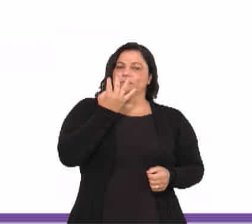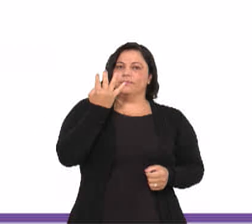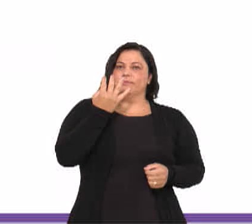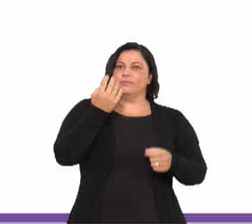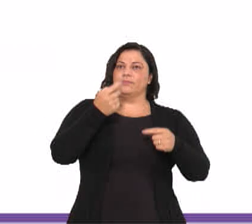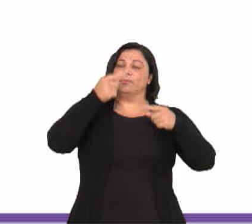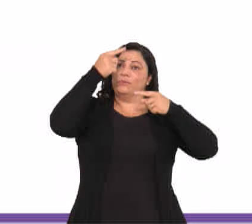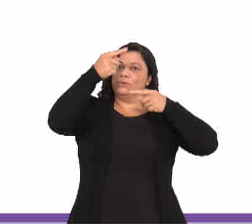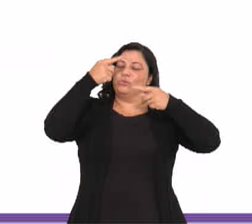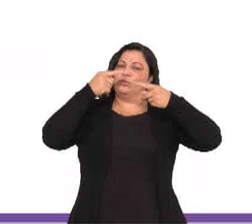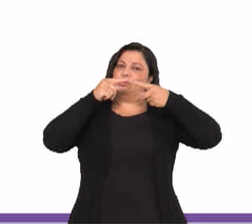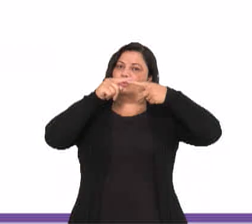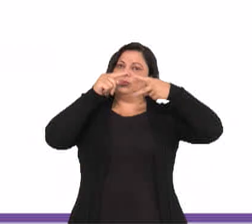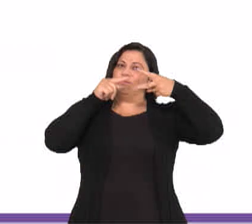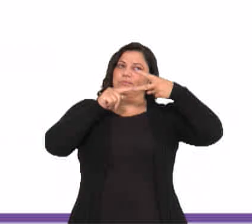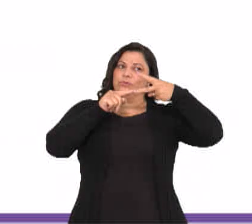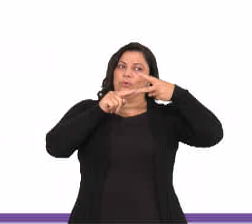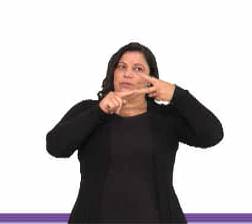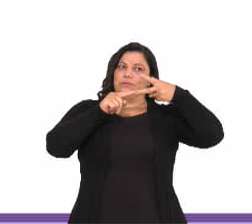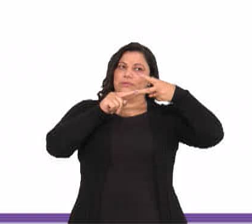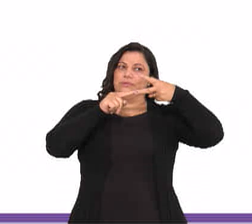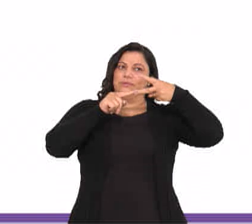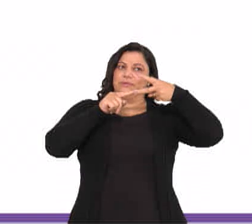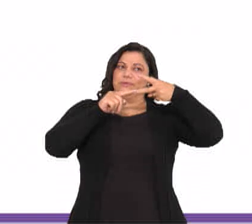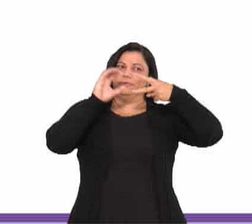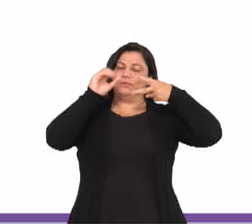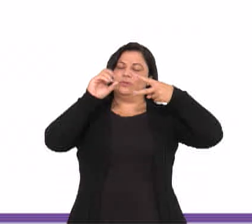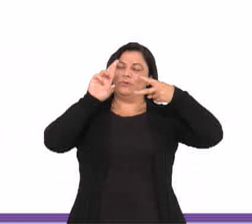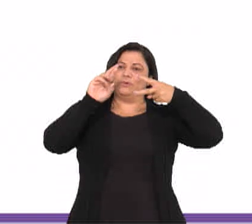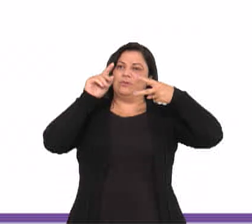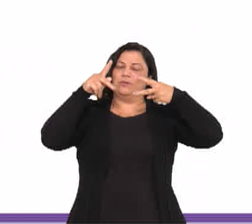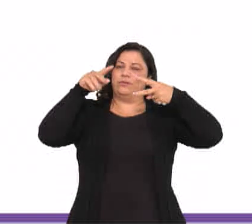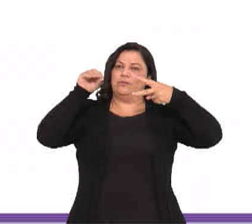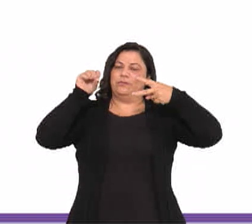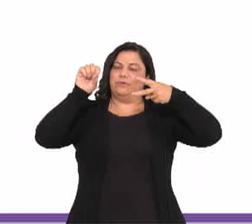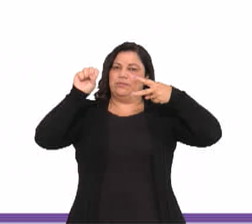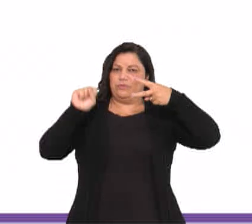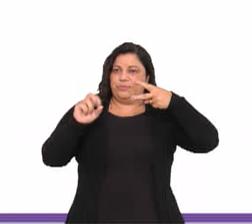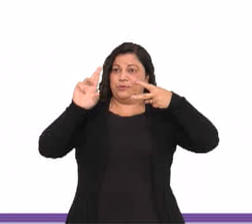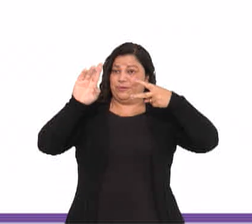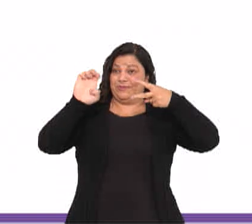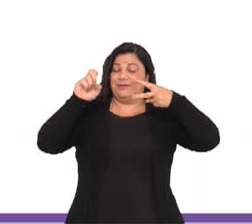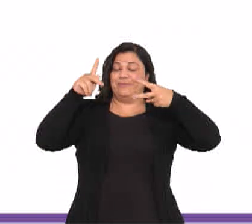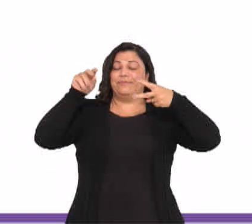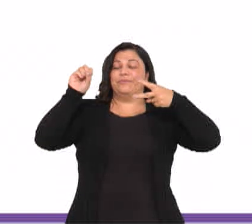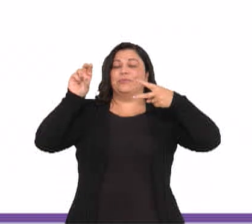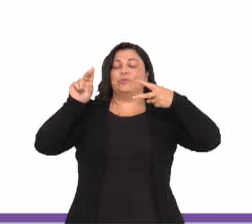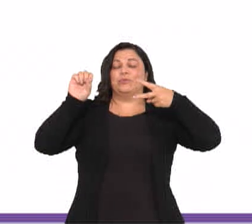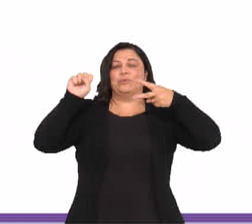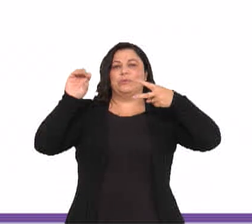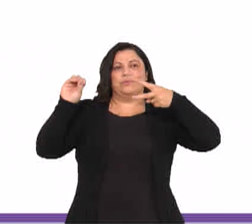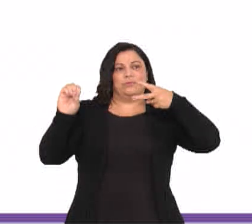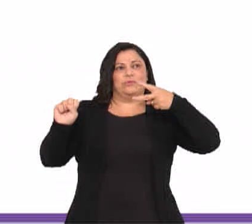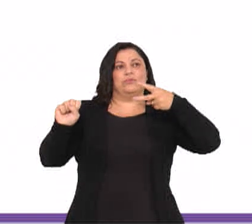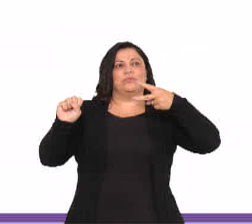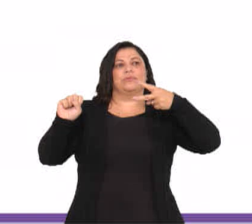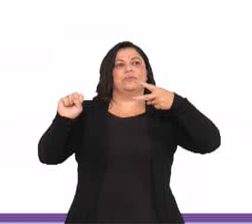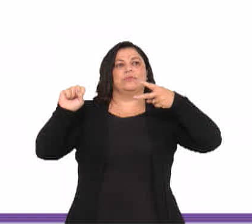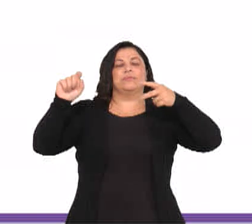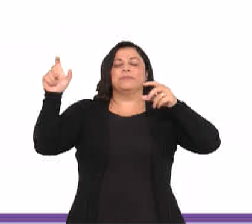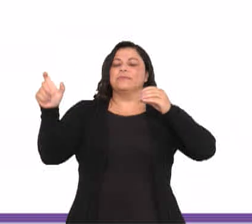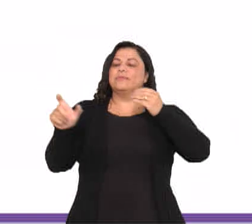corpos pontuais em repouso, separados por certa distância e carregados eletricamente com cargas de sinais